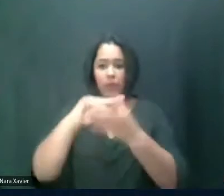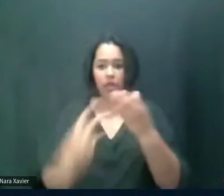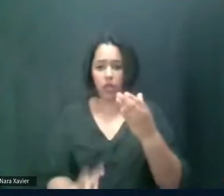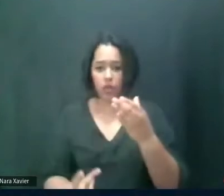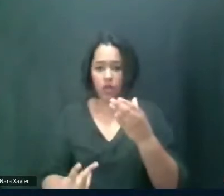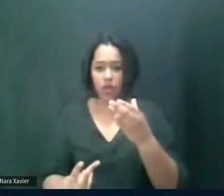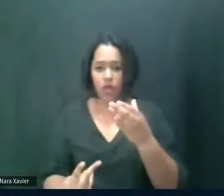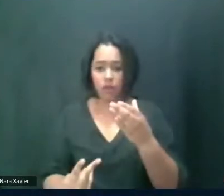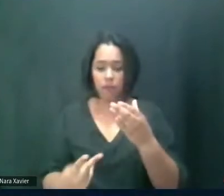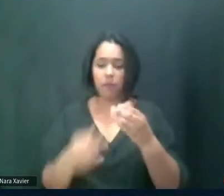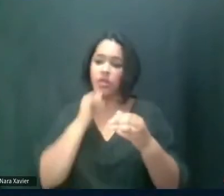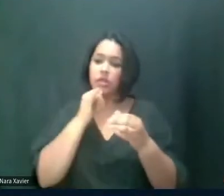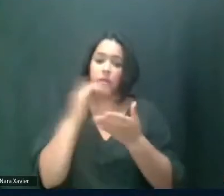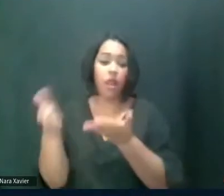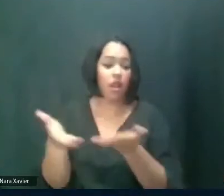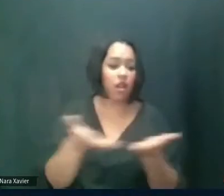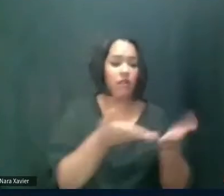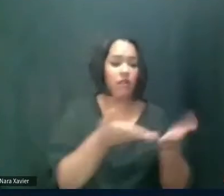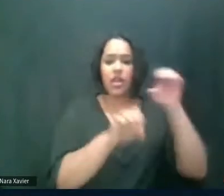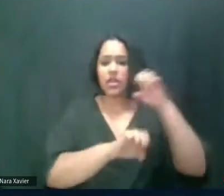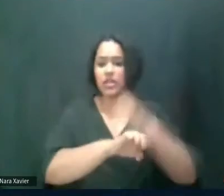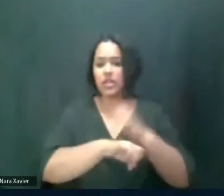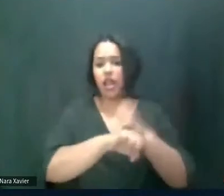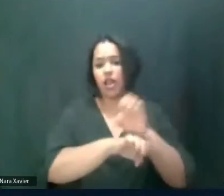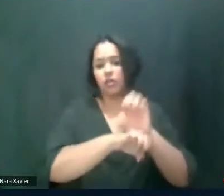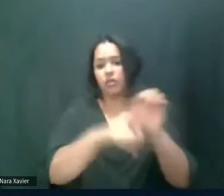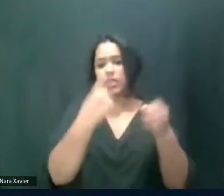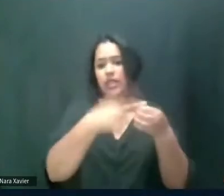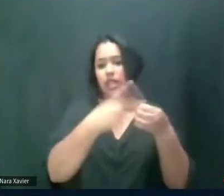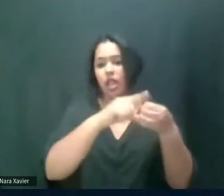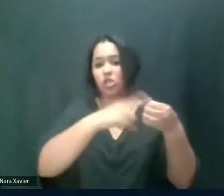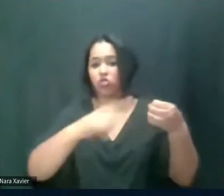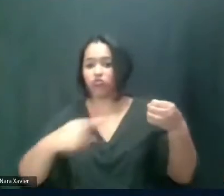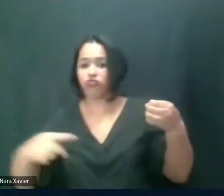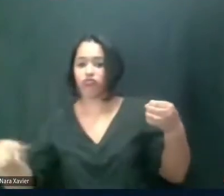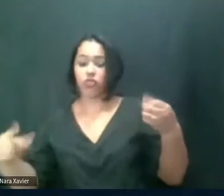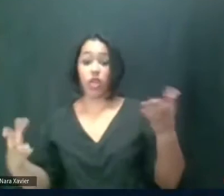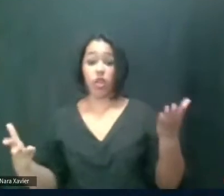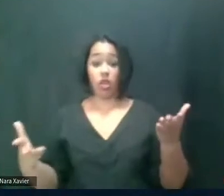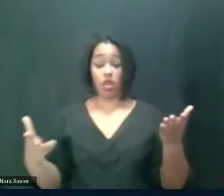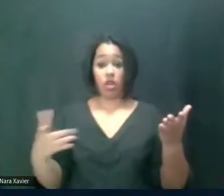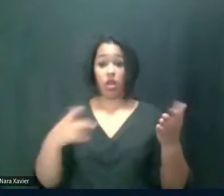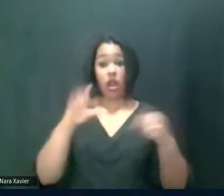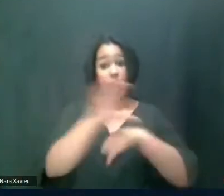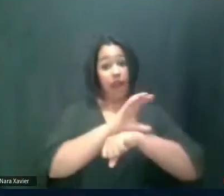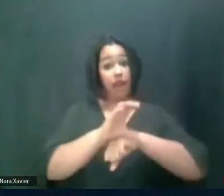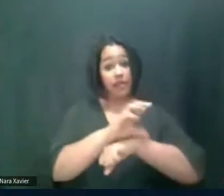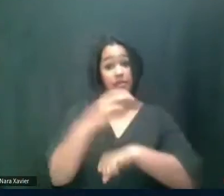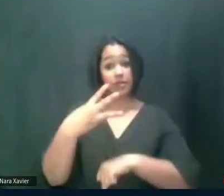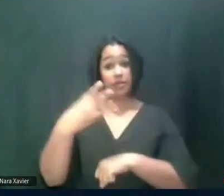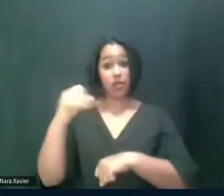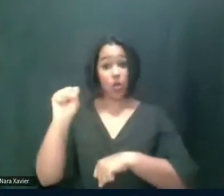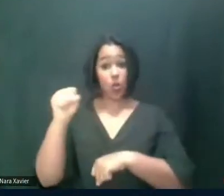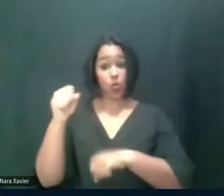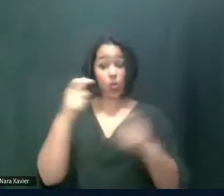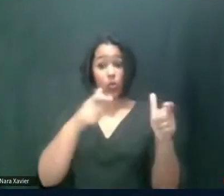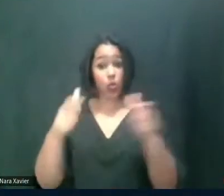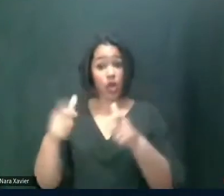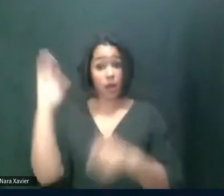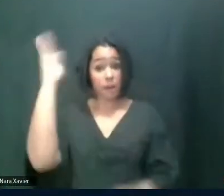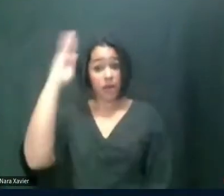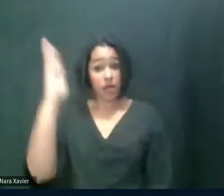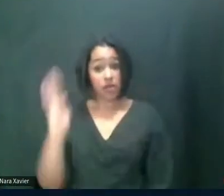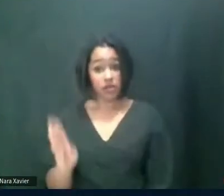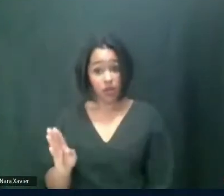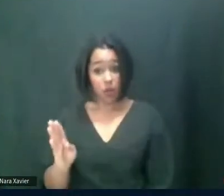para os interiores. Né? O CAES hoje está em 38 lugares no Brasil. Imagina ele